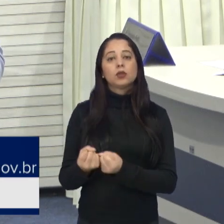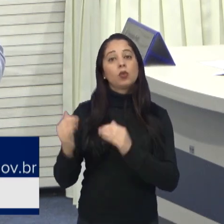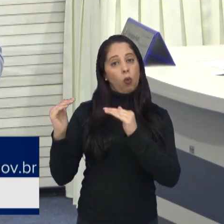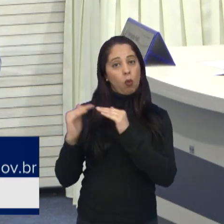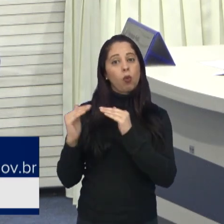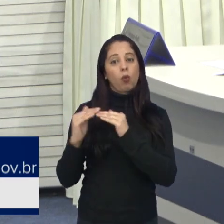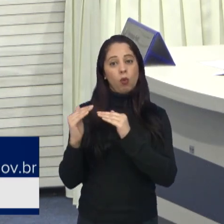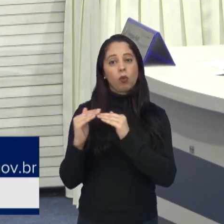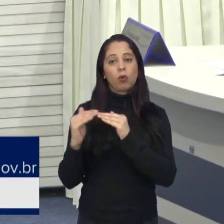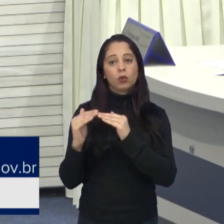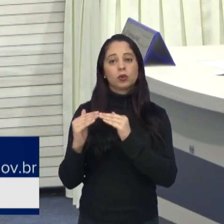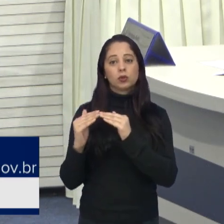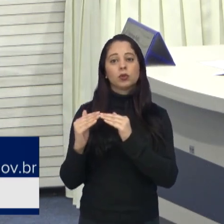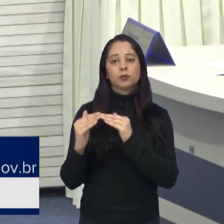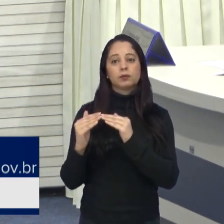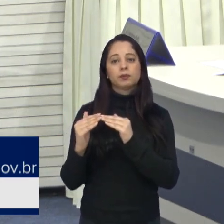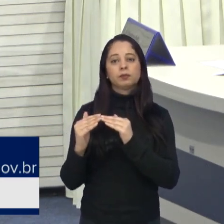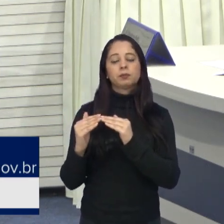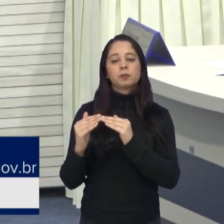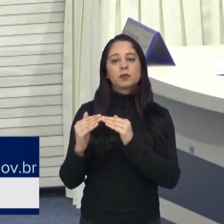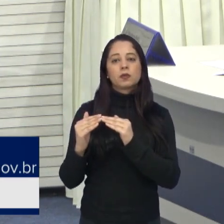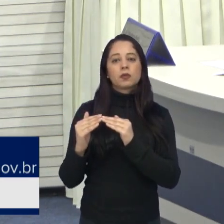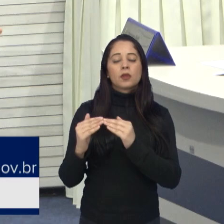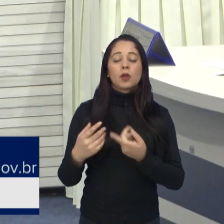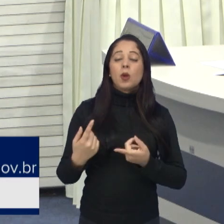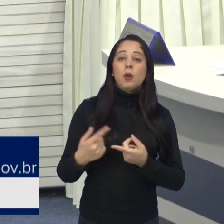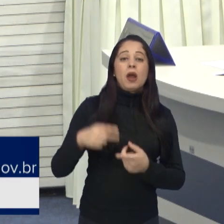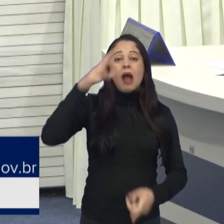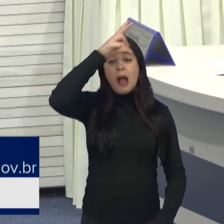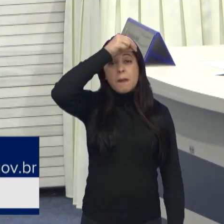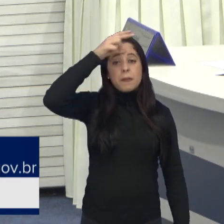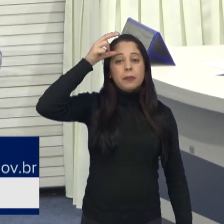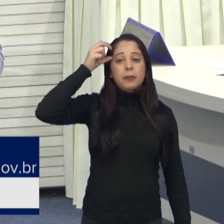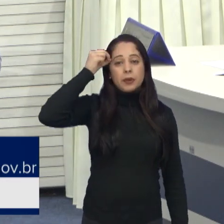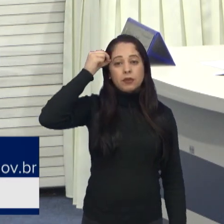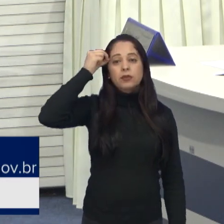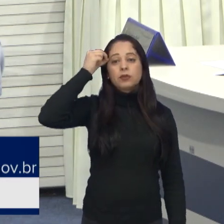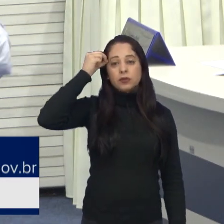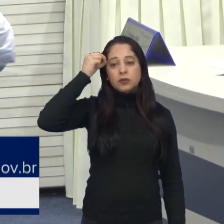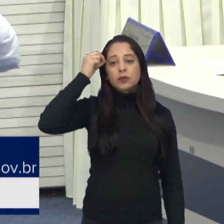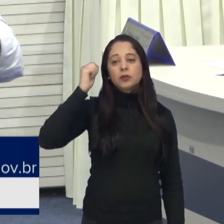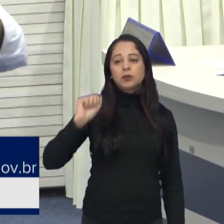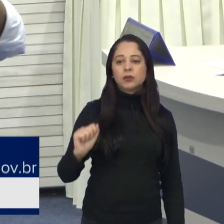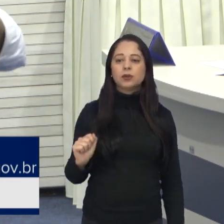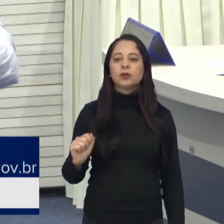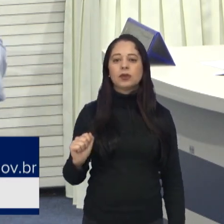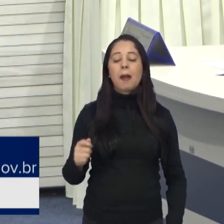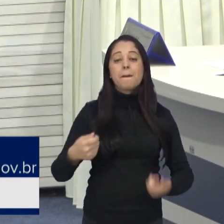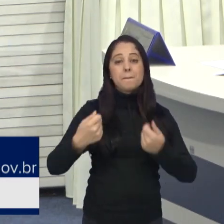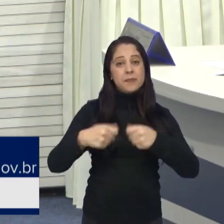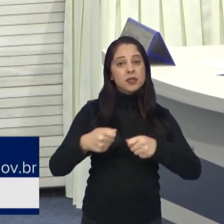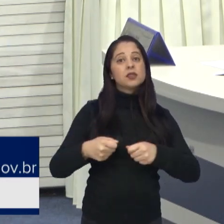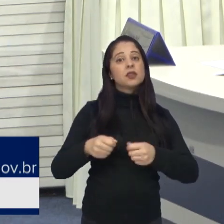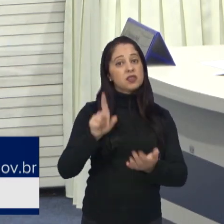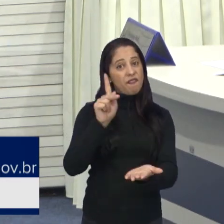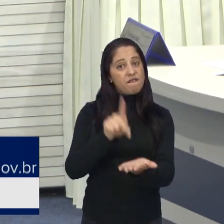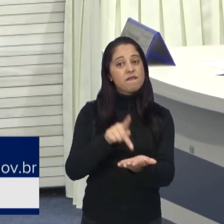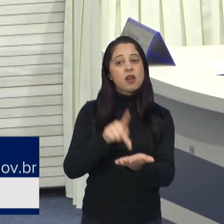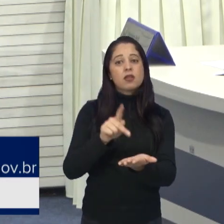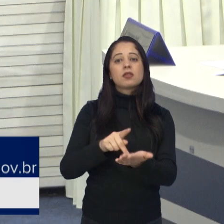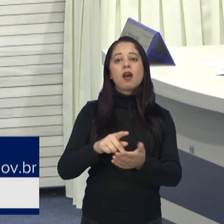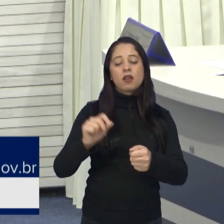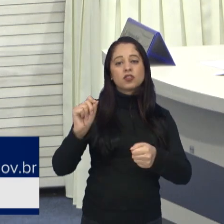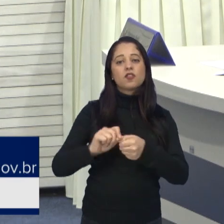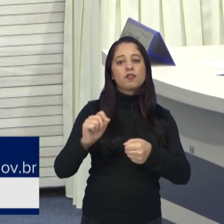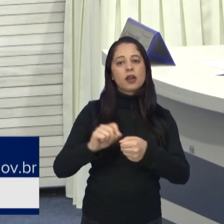que defenderam que a prefeitura teria que fazer de fato, não é?